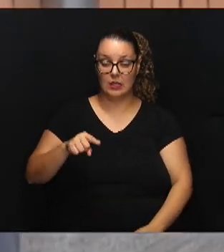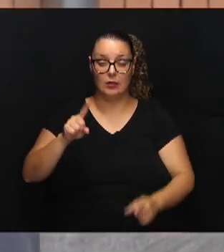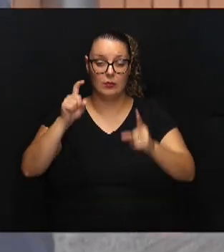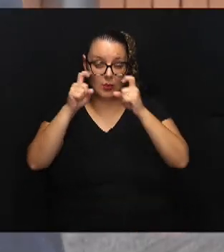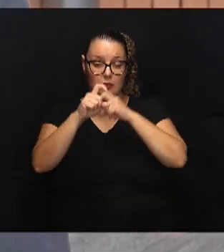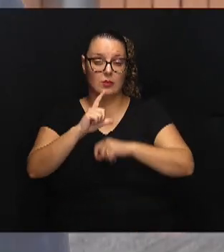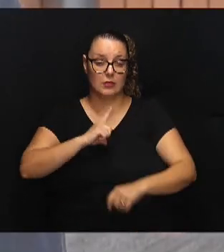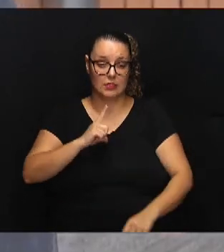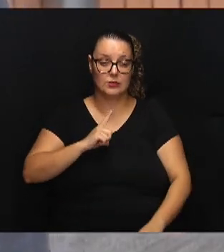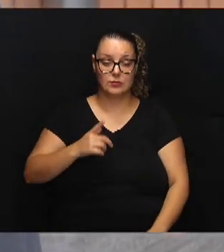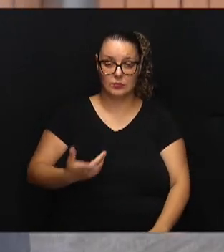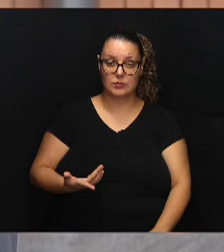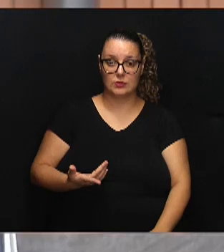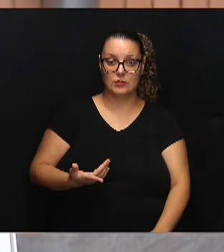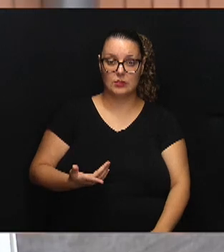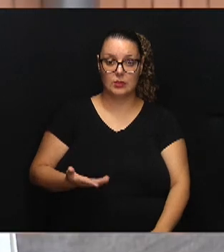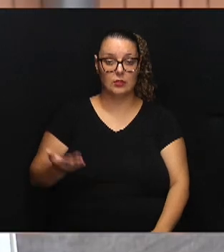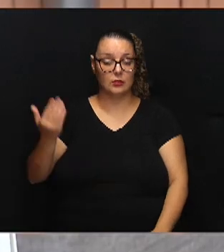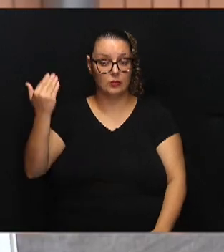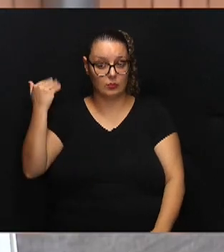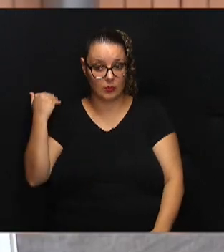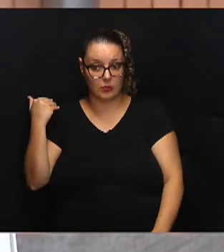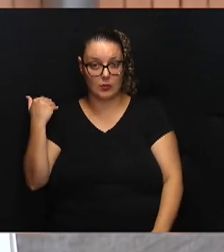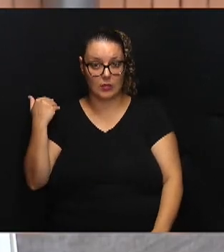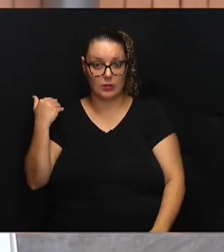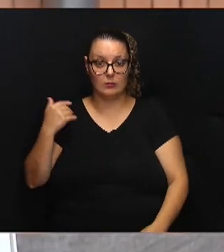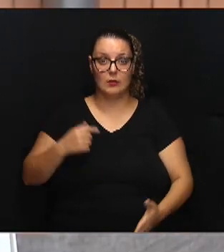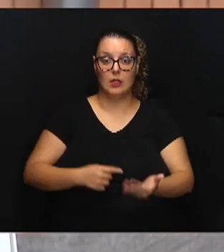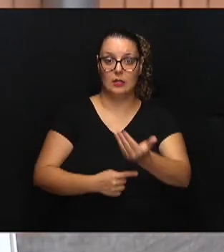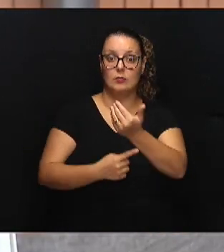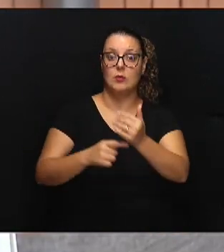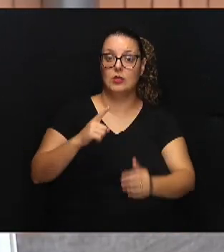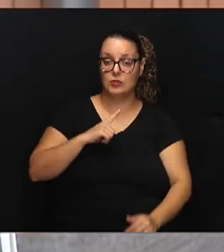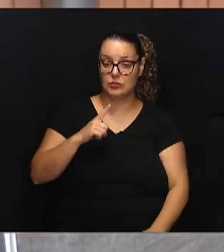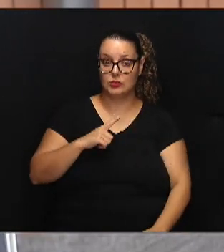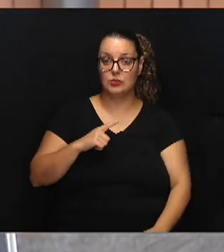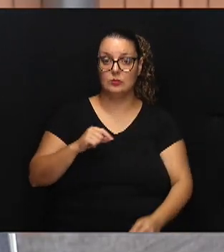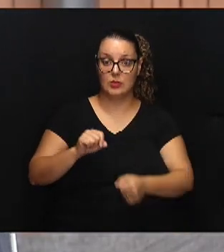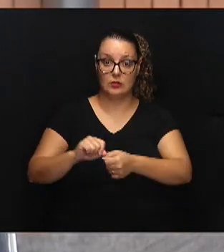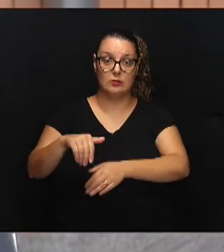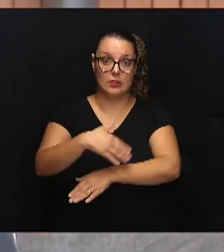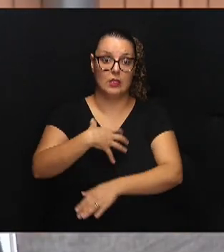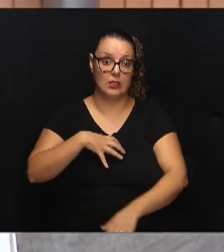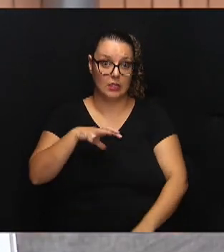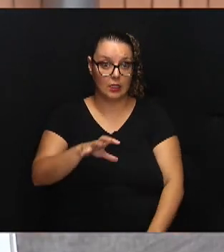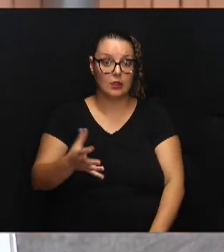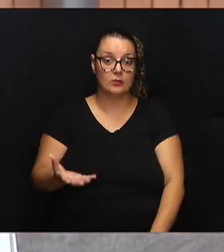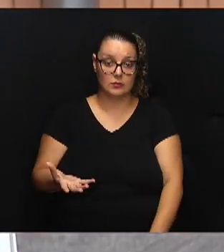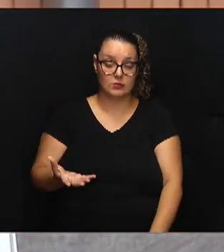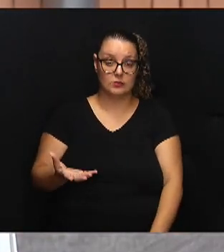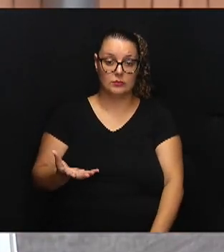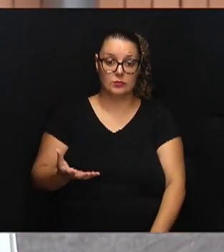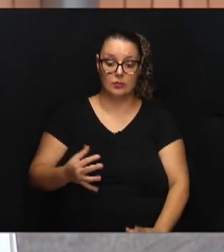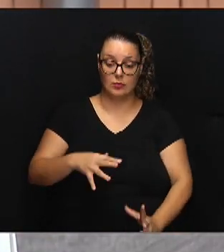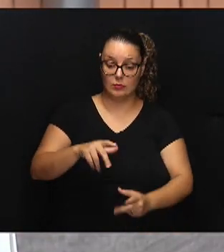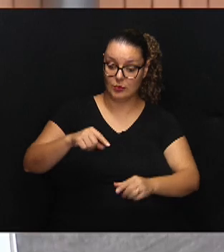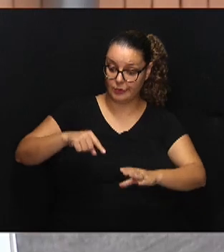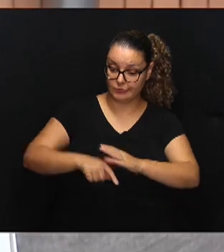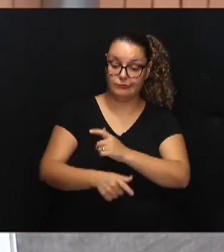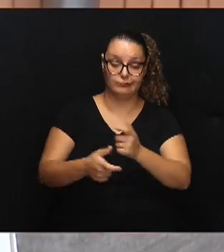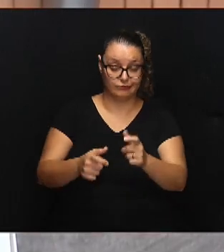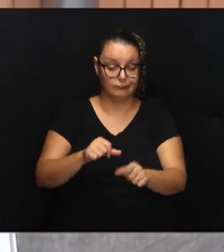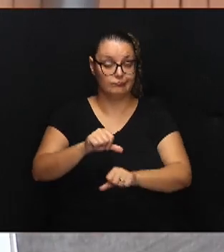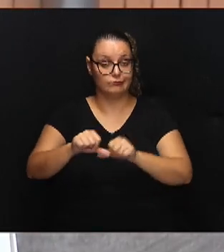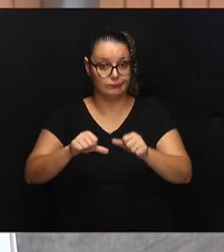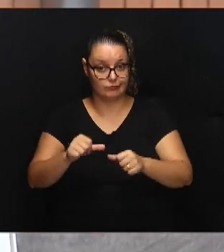tem. A época, a tecnologia que se tinha para fazer uma rua era essa, né? O mundo avançou, as coisas